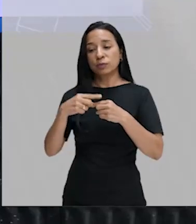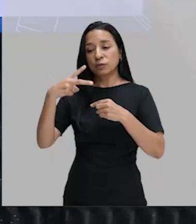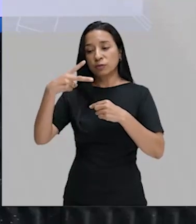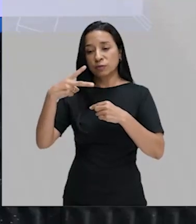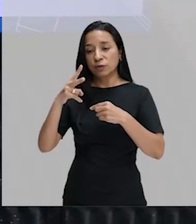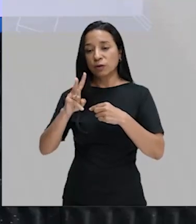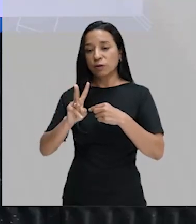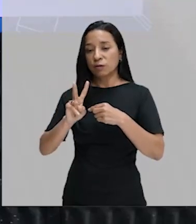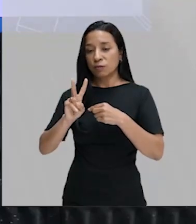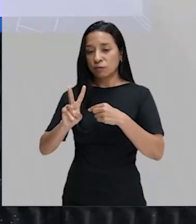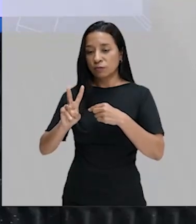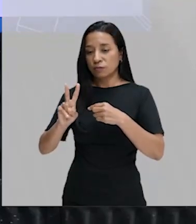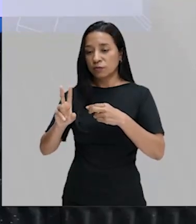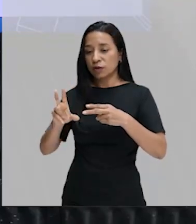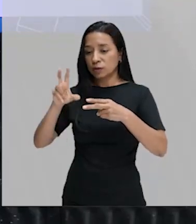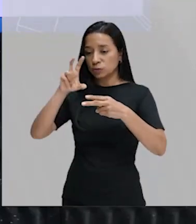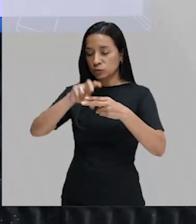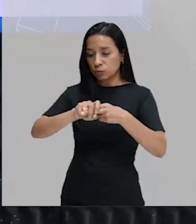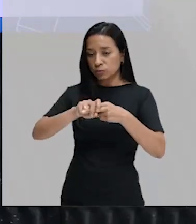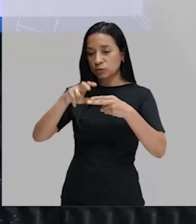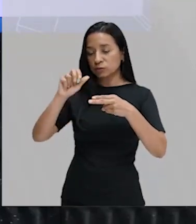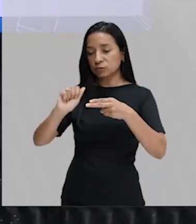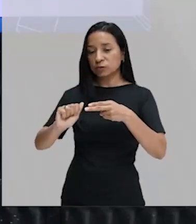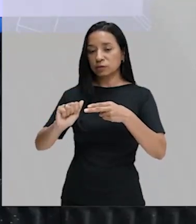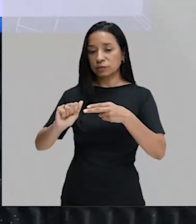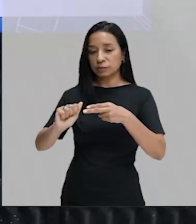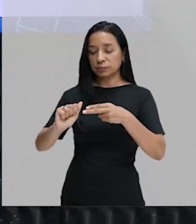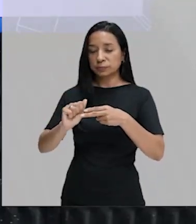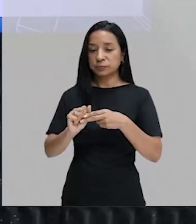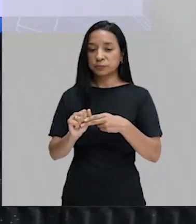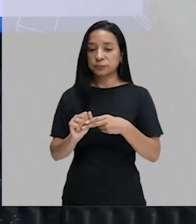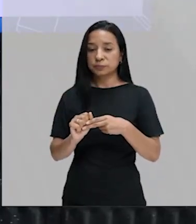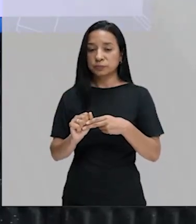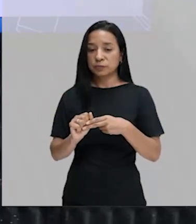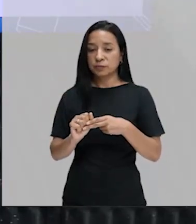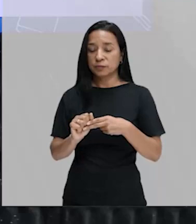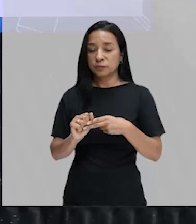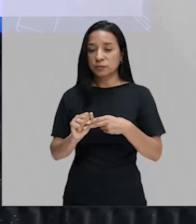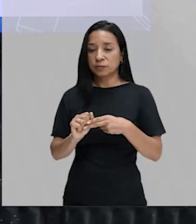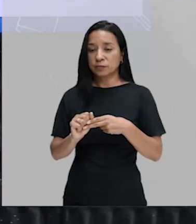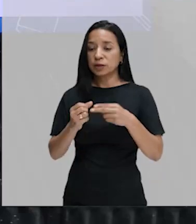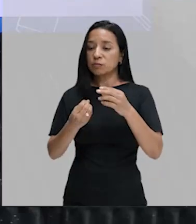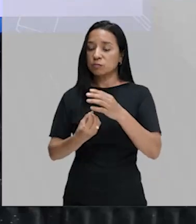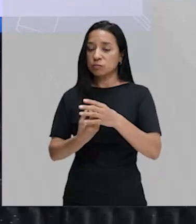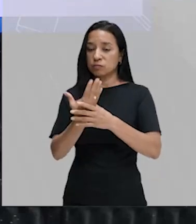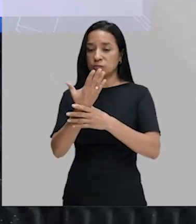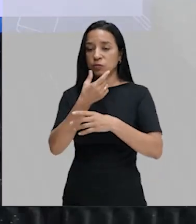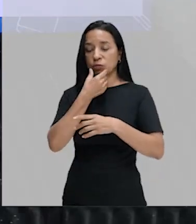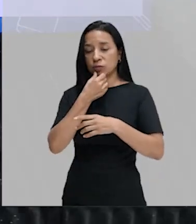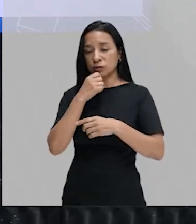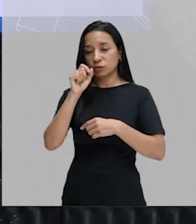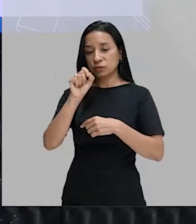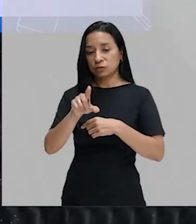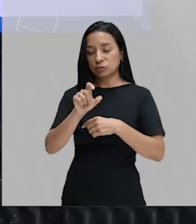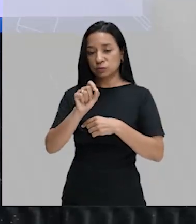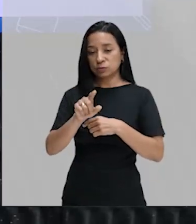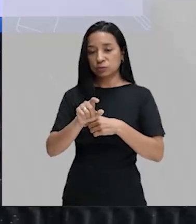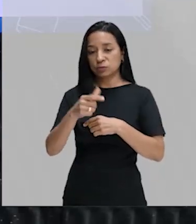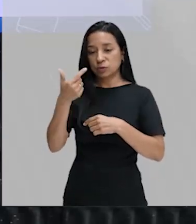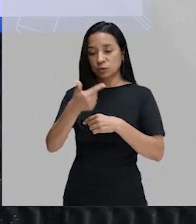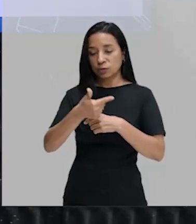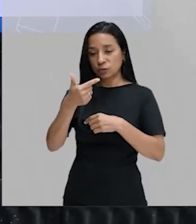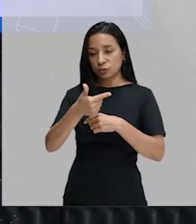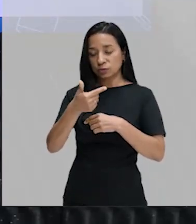A. Então, o vermelho é dominante sobre o azul. Então, forma um indivíduo macho azul. O